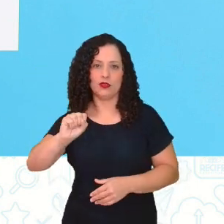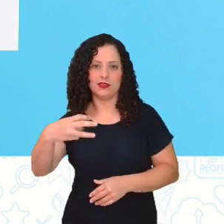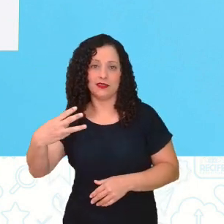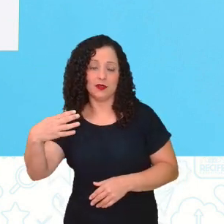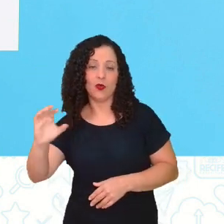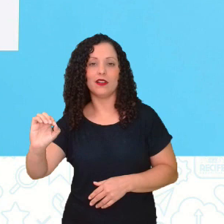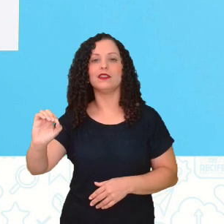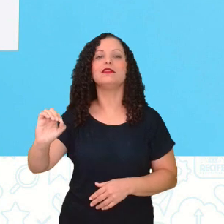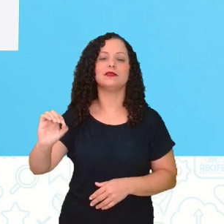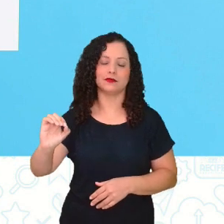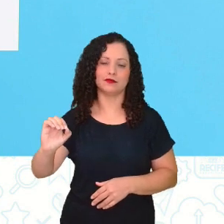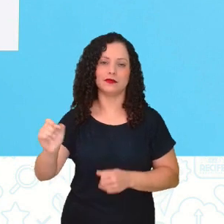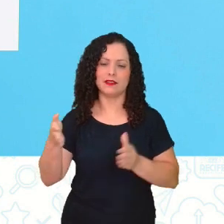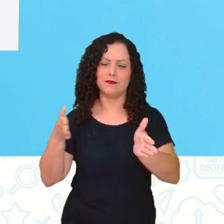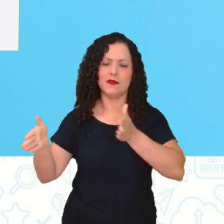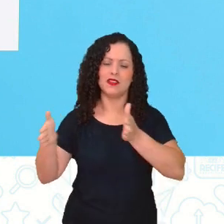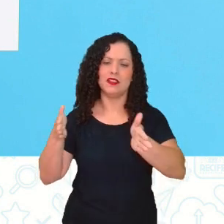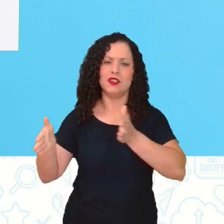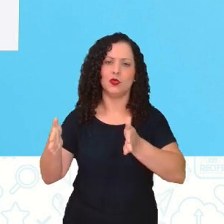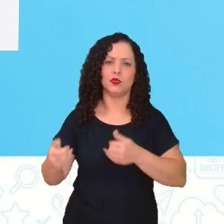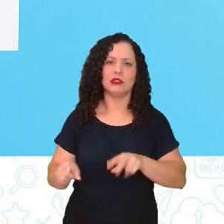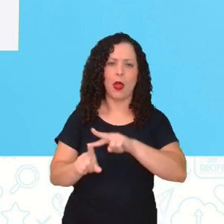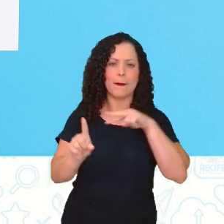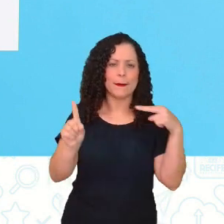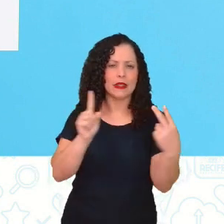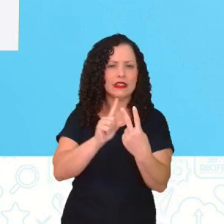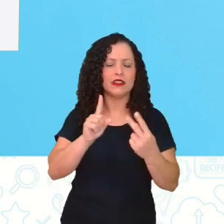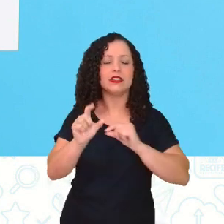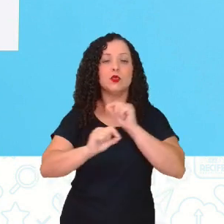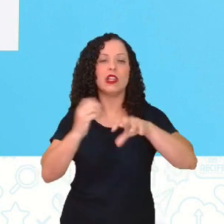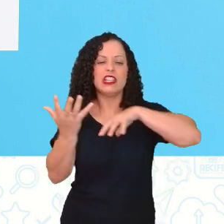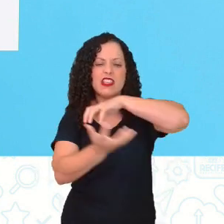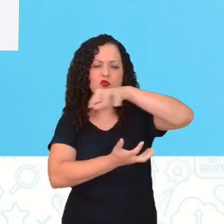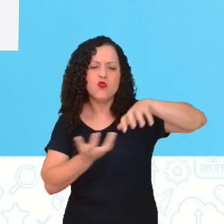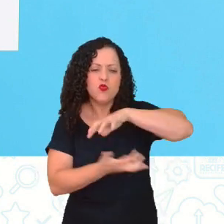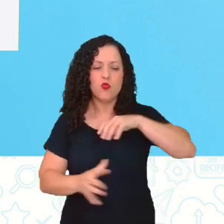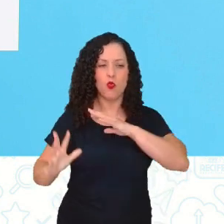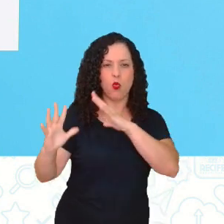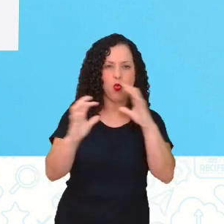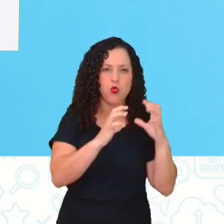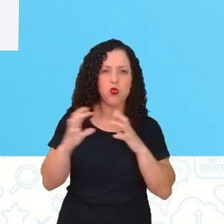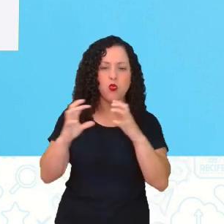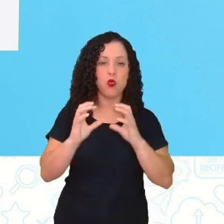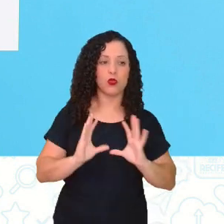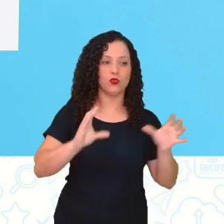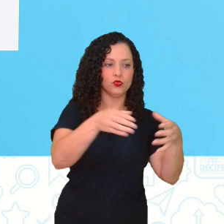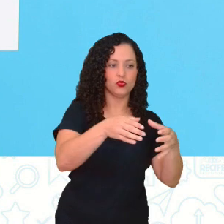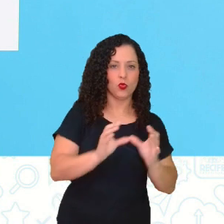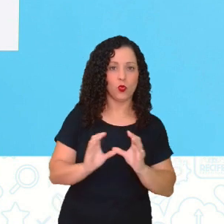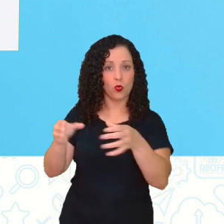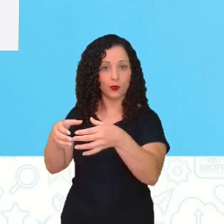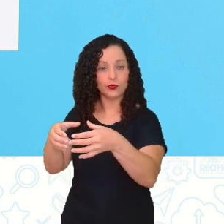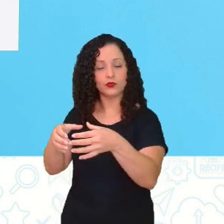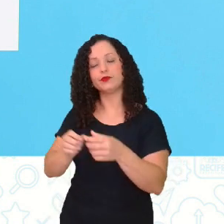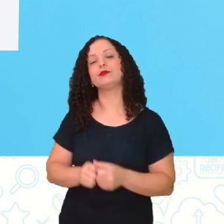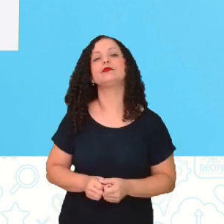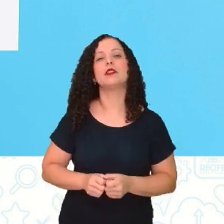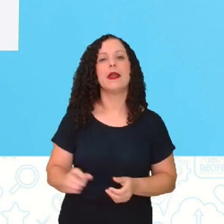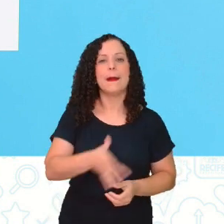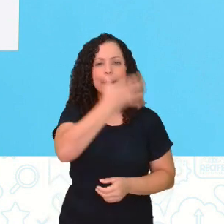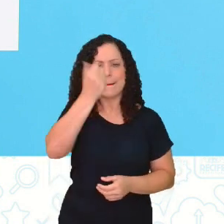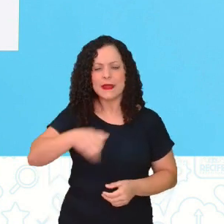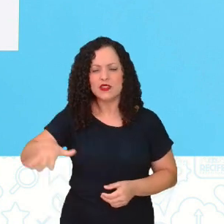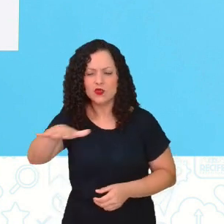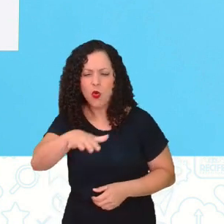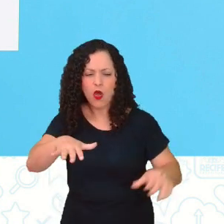aí também trazendo uma perspectiva de revoltas, né, das classes ali mais pobres, né,